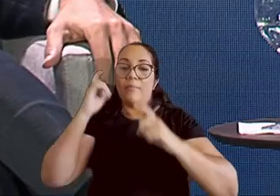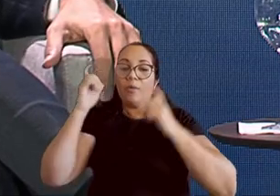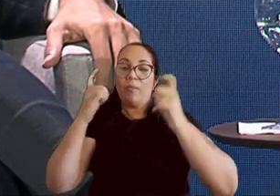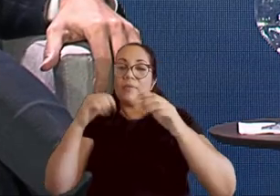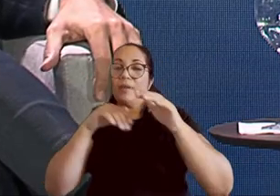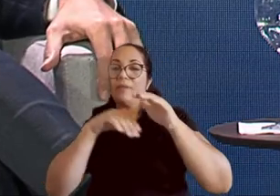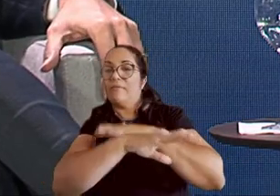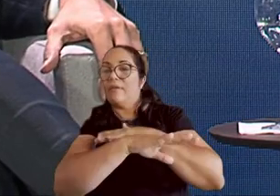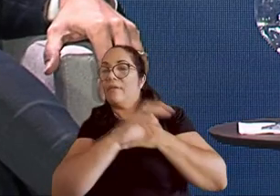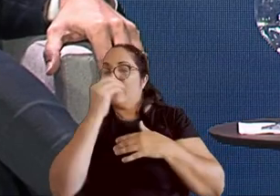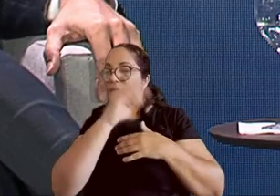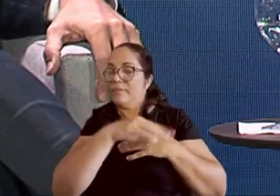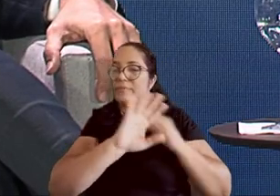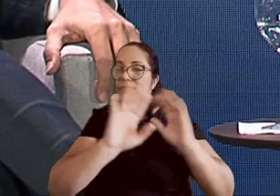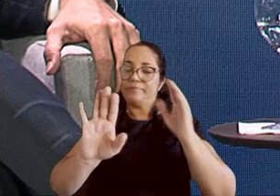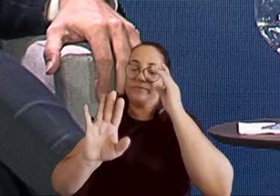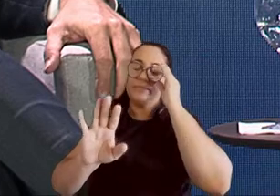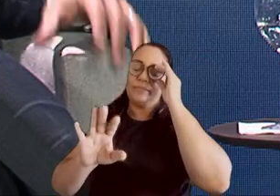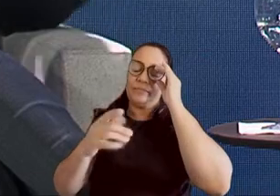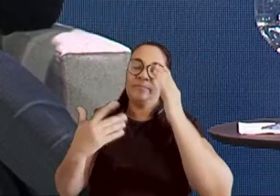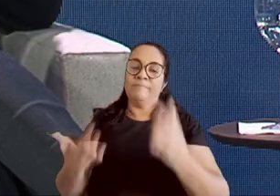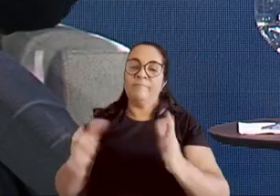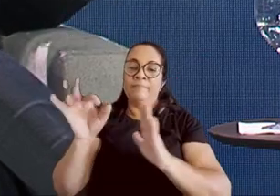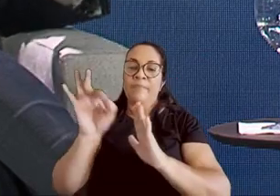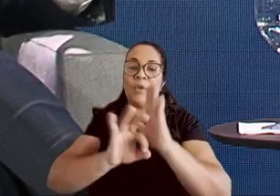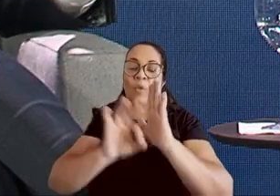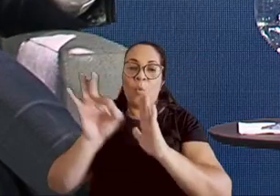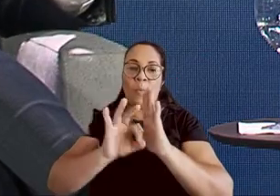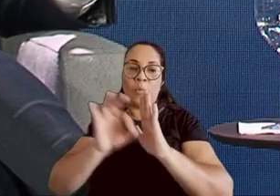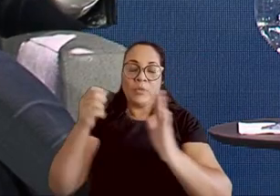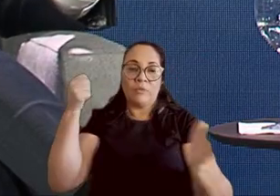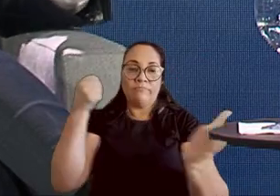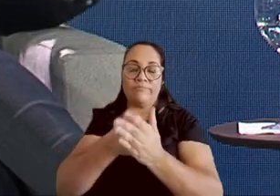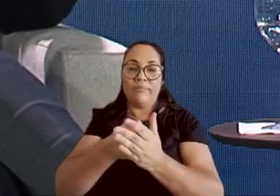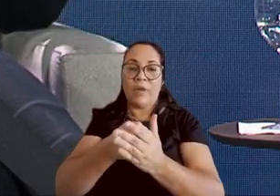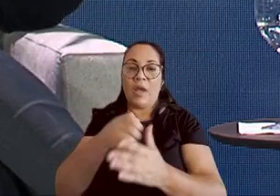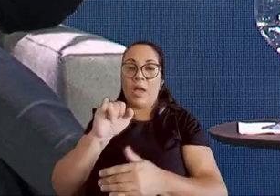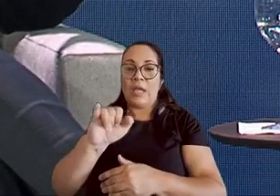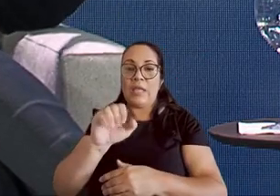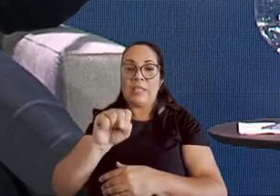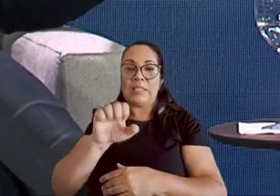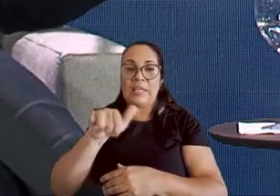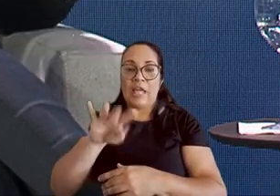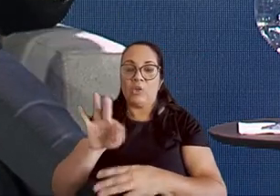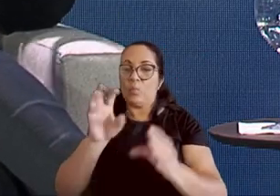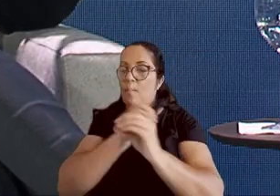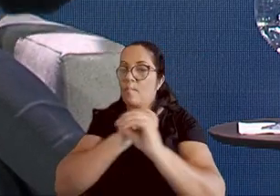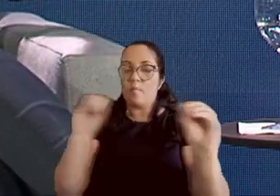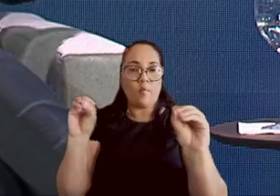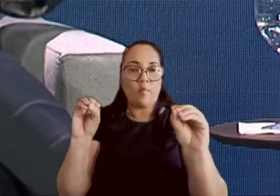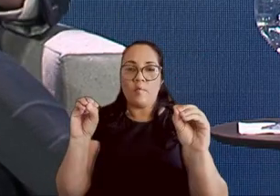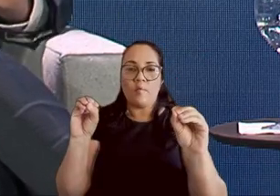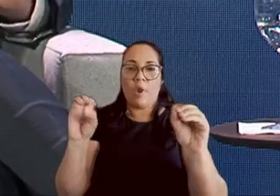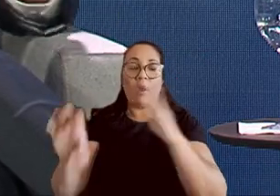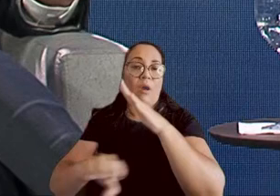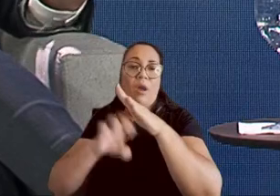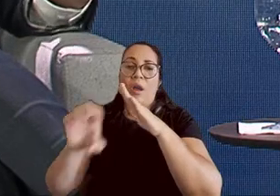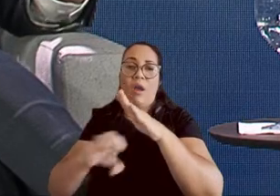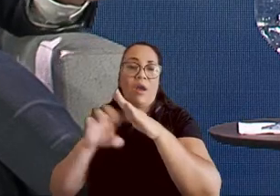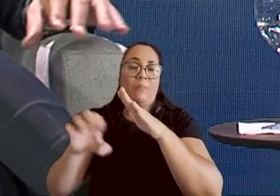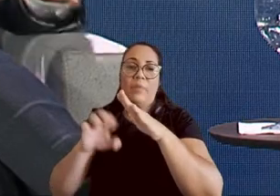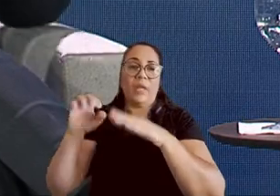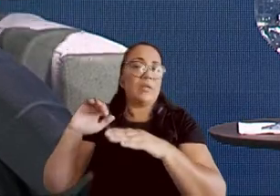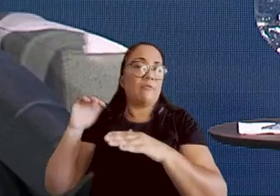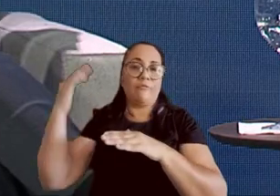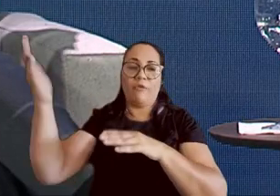isento no investimento de títulos públicos no Brasil então ele tem a opção hoje de entrar no Brasil se ele quer estar aqui exposto ao Brasil um dois três por cento na